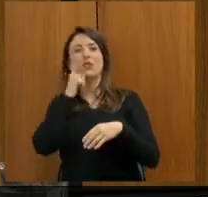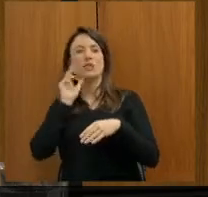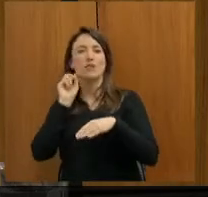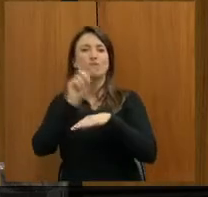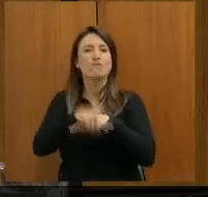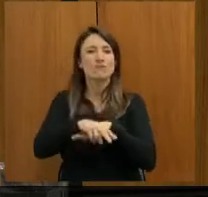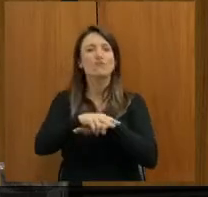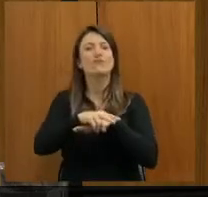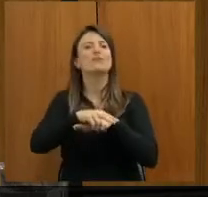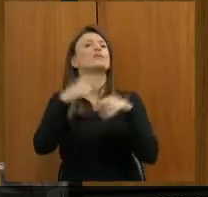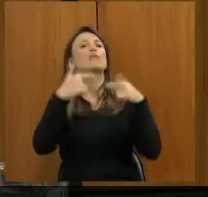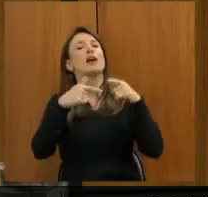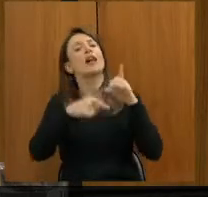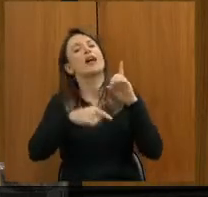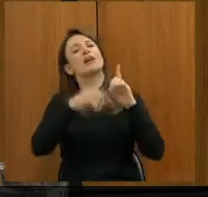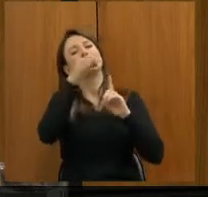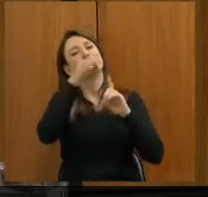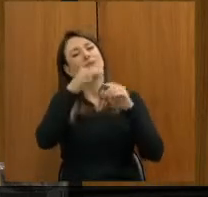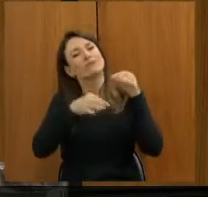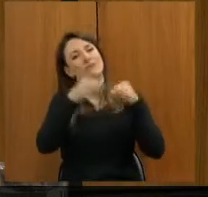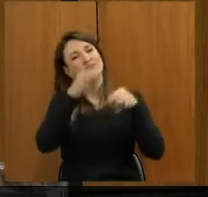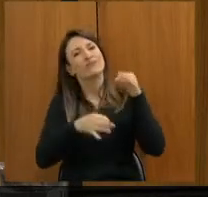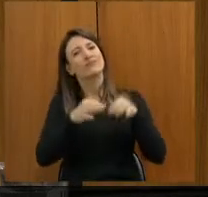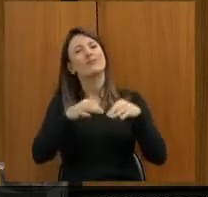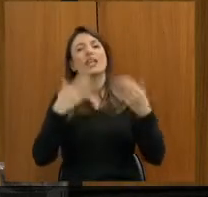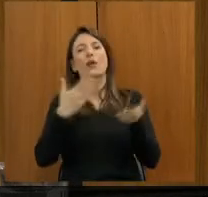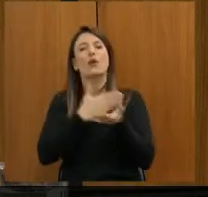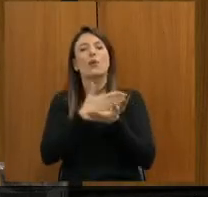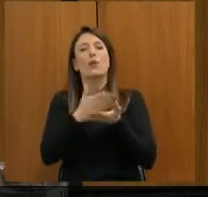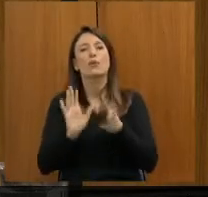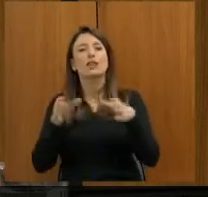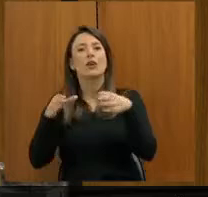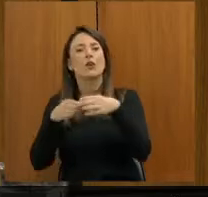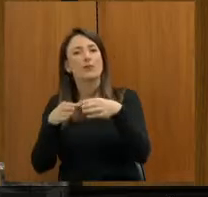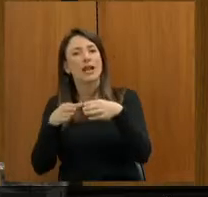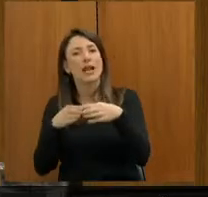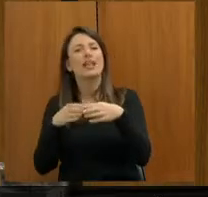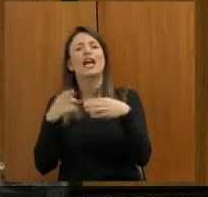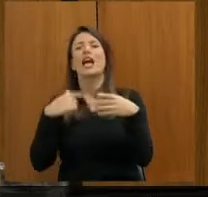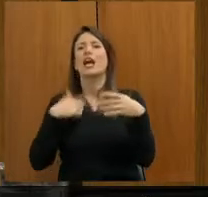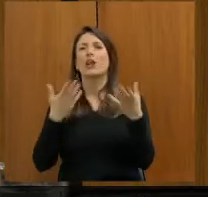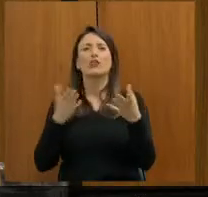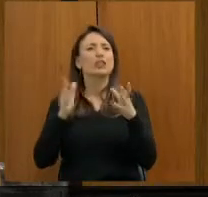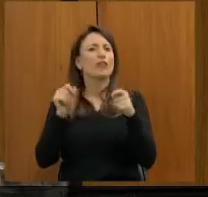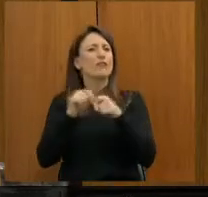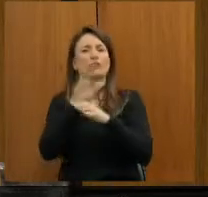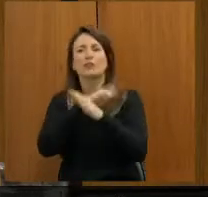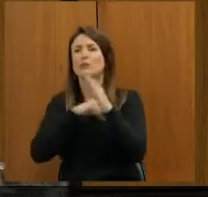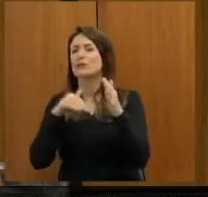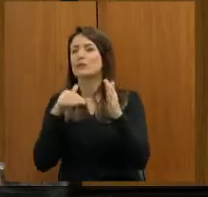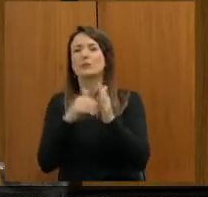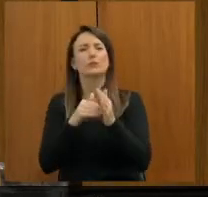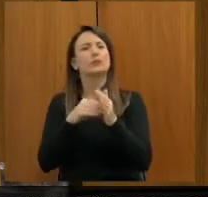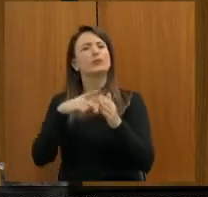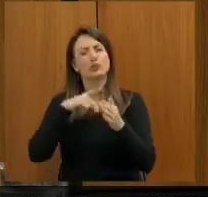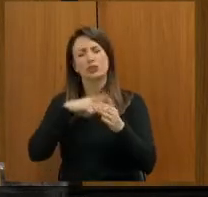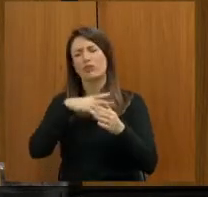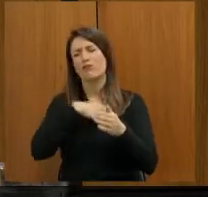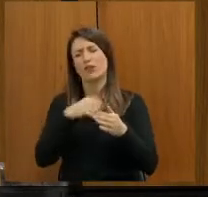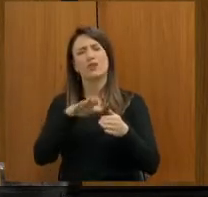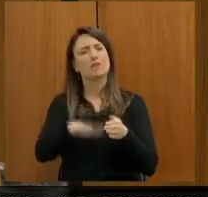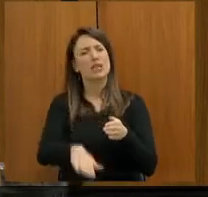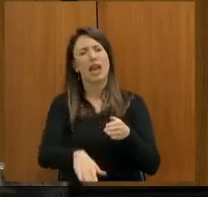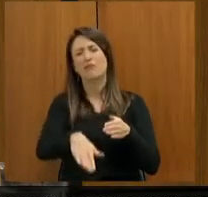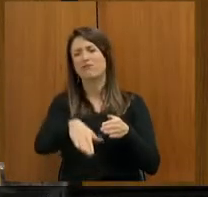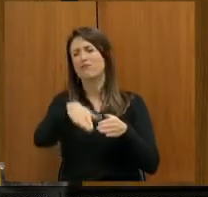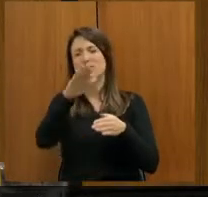comecei na Comarca eu fiz um aniversário nesse momento com 27 com filho já pequeno então não foi fácil para ninguém